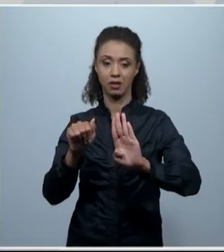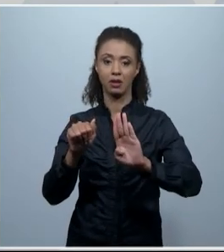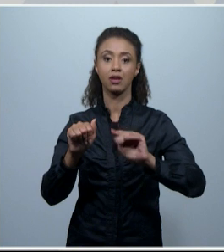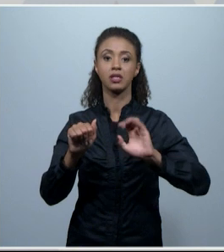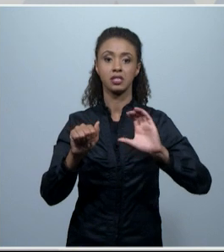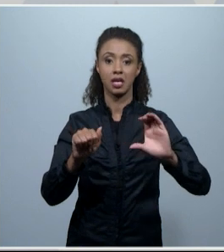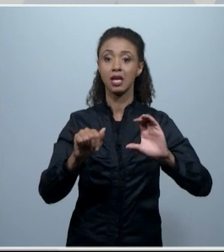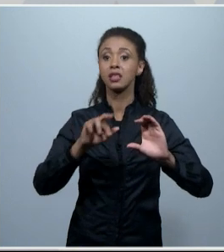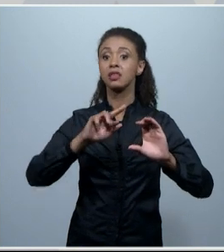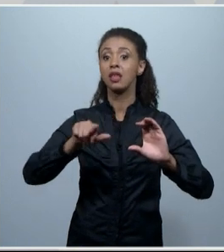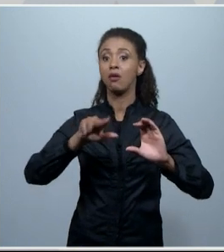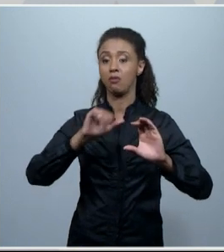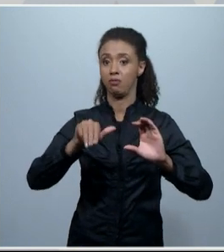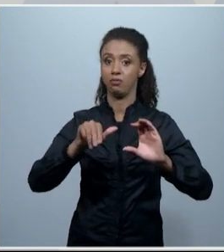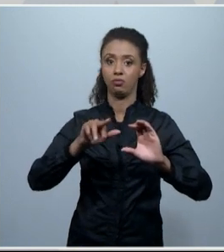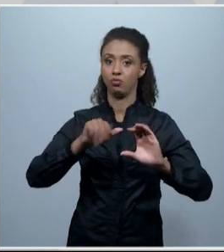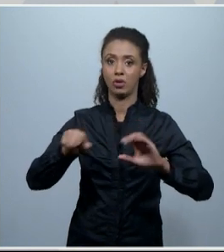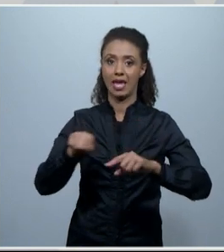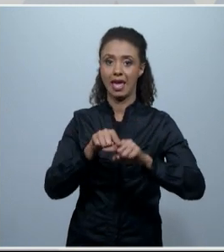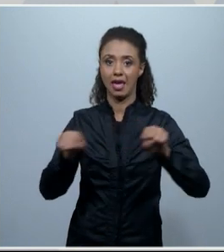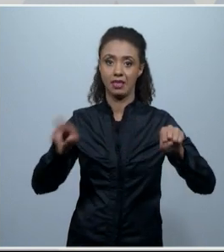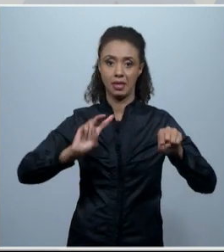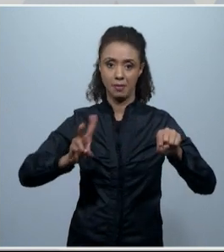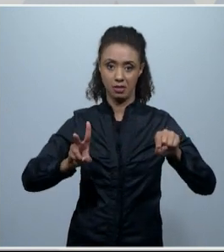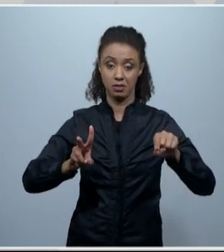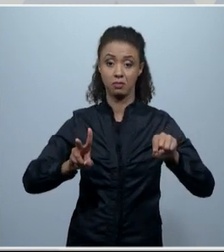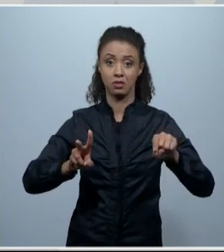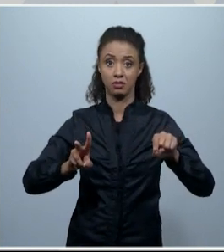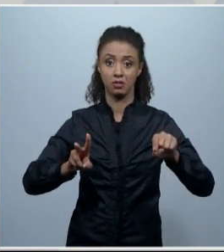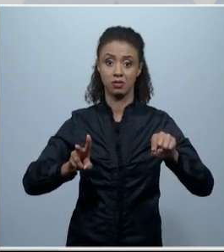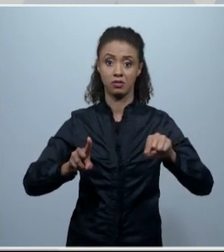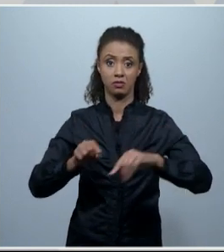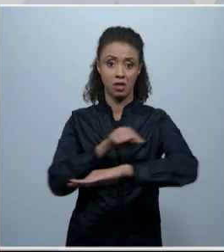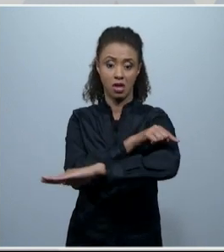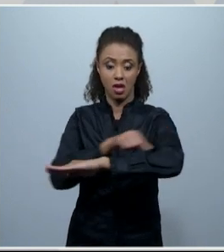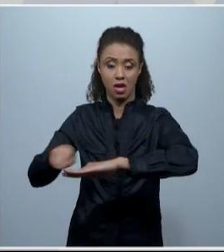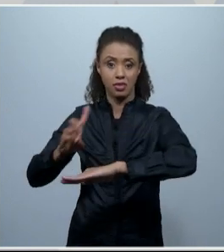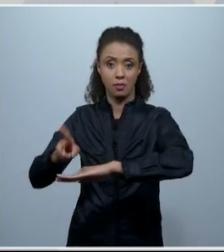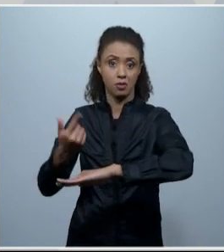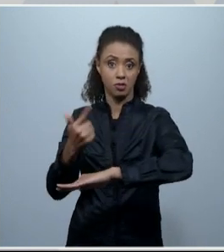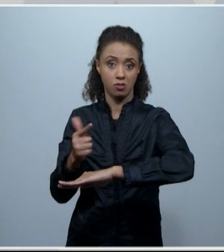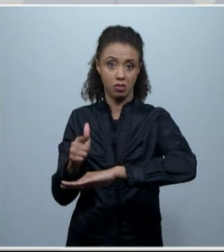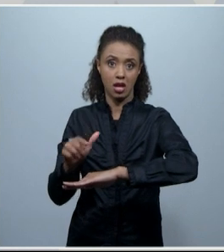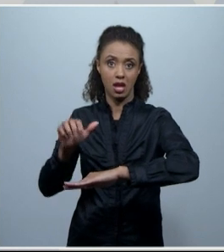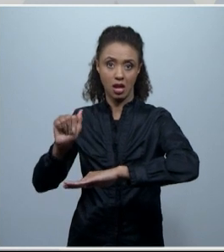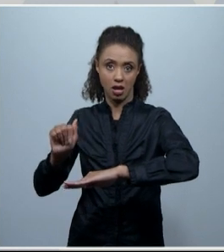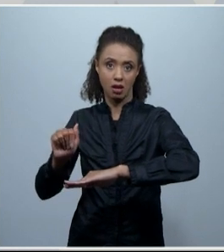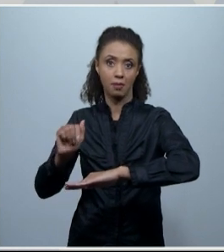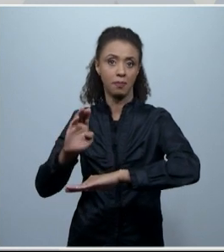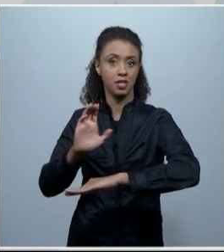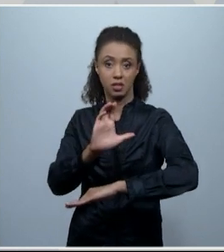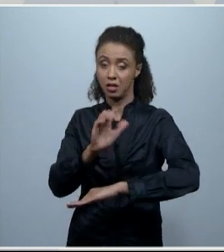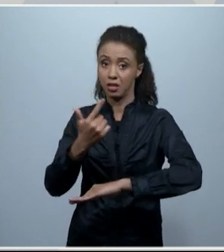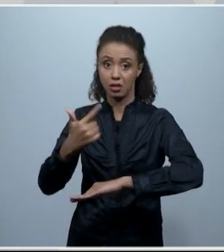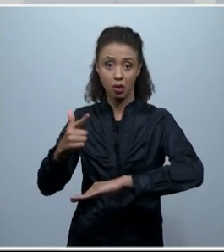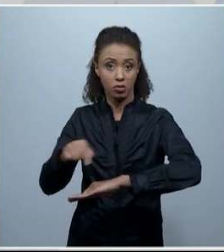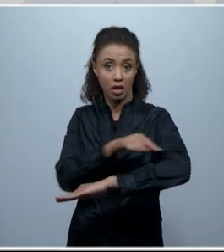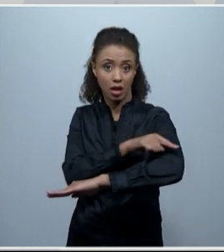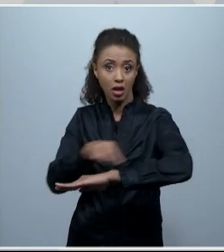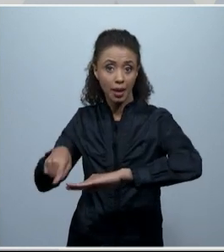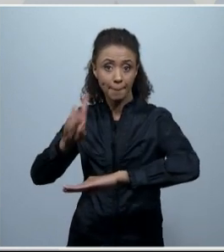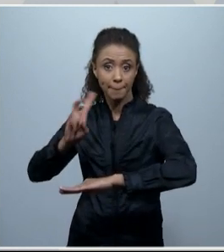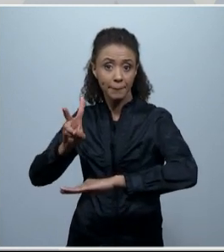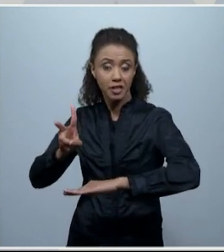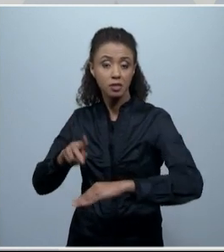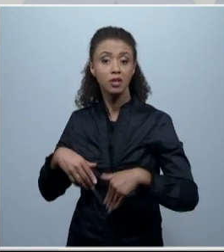reta a b com a reta a ser então esse e se a b e inter a